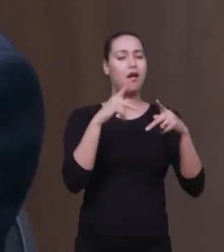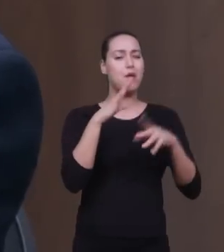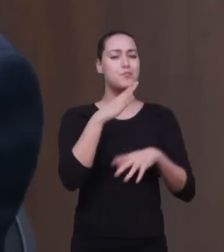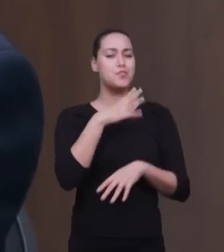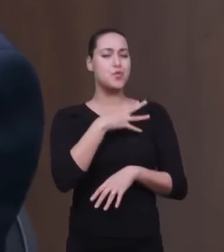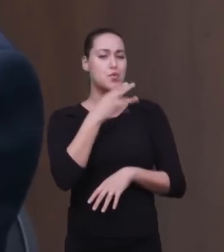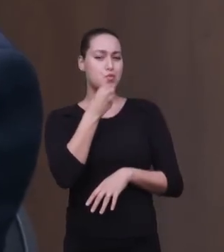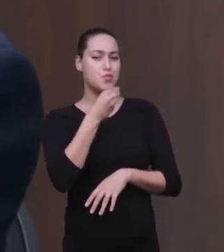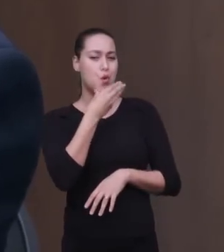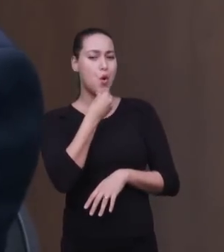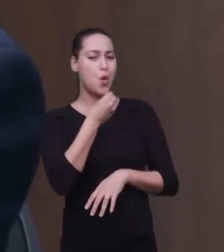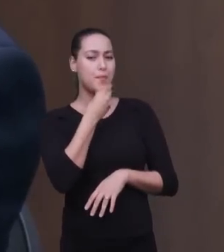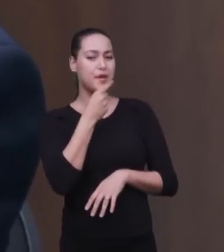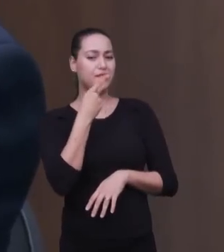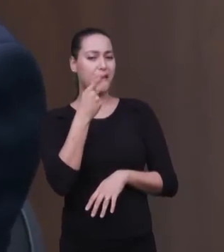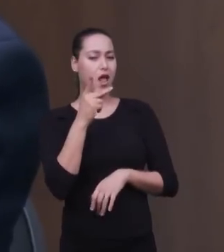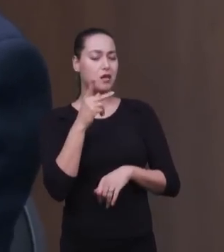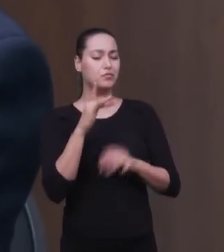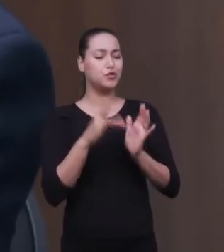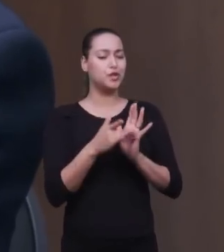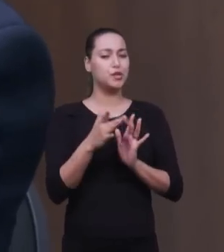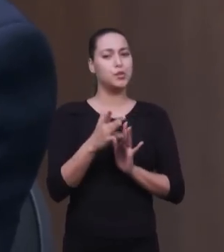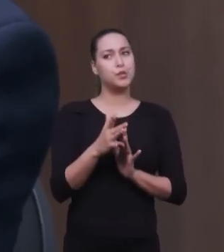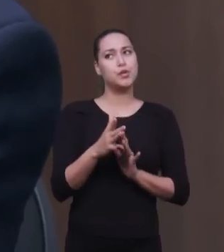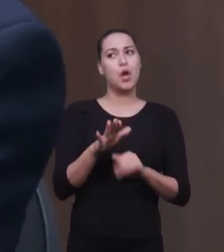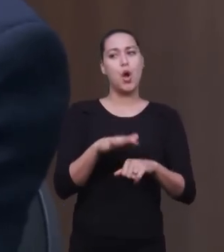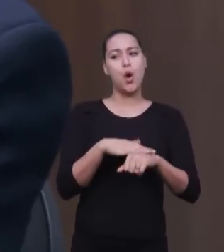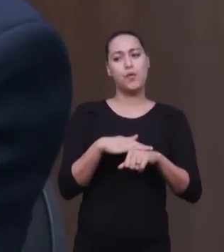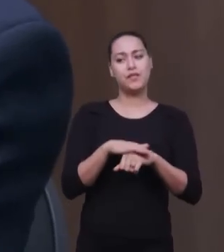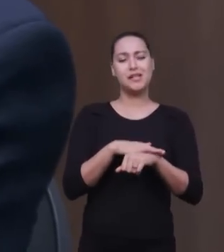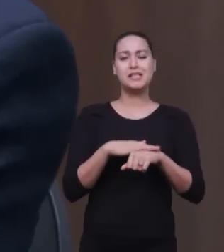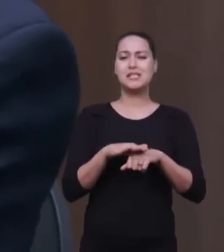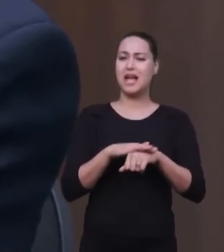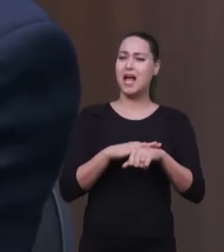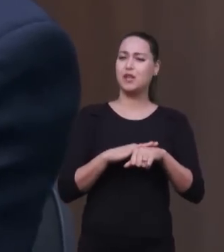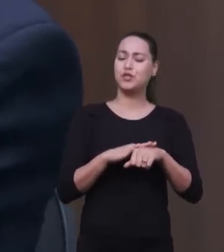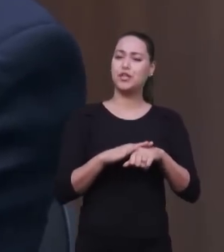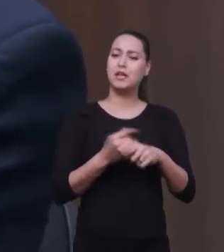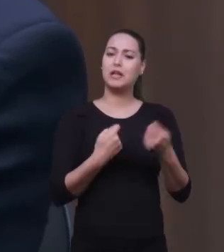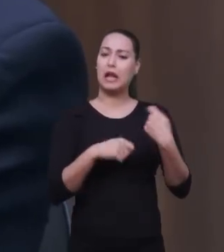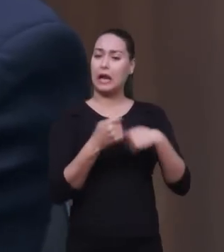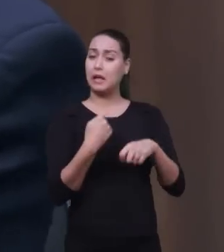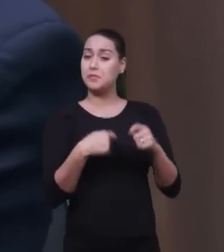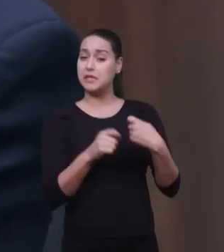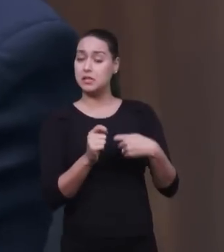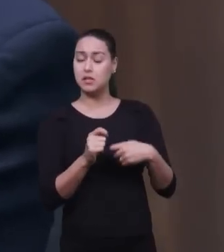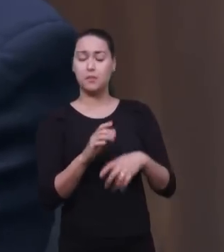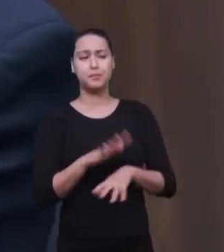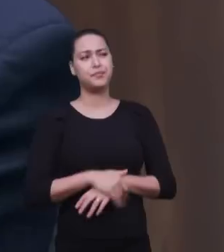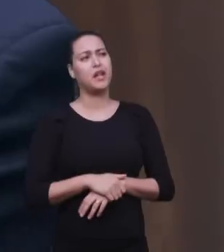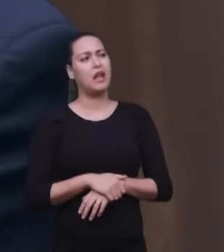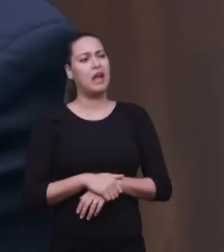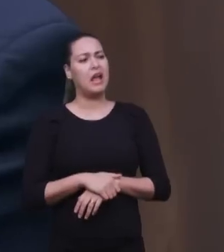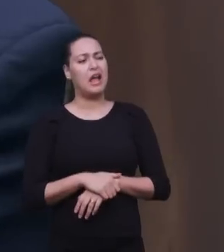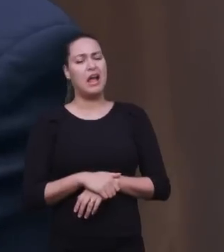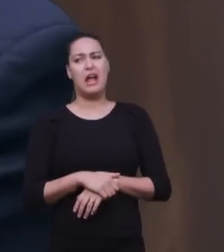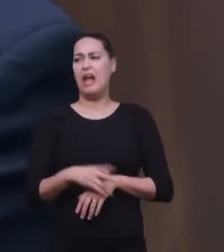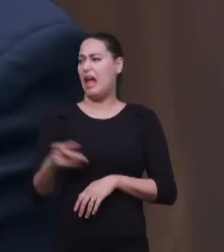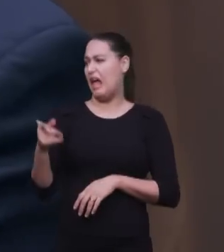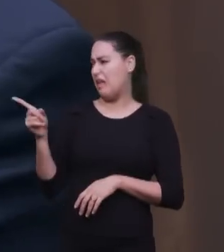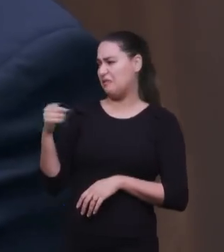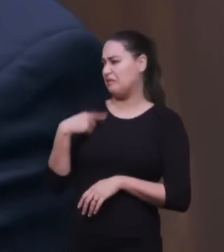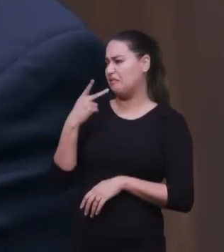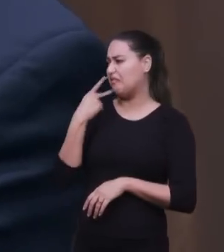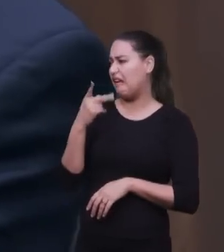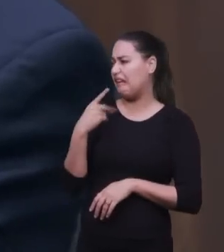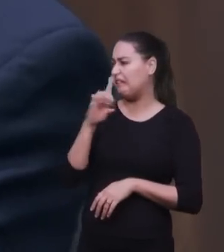que ele era até uma pessoa que eu conversava assim na questão de negócio, e ele dizia assim, não, mas você fala que você tem Deus